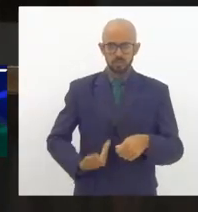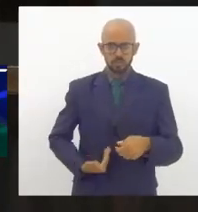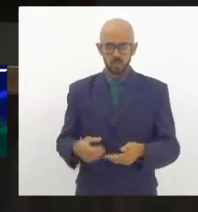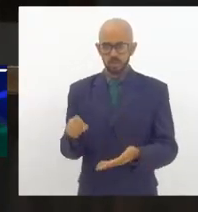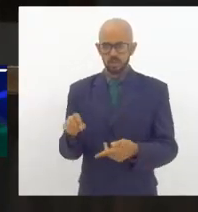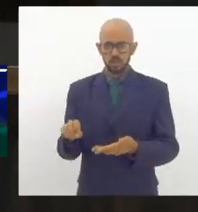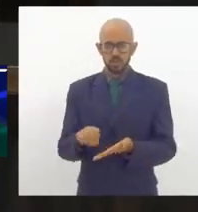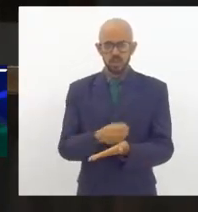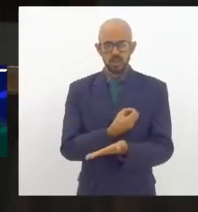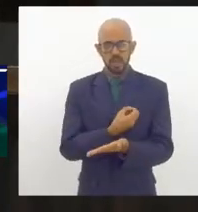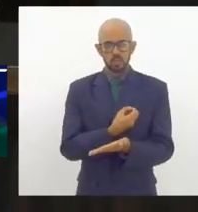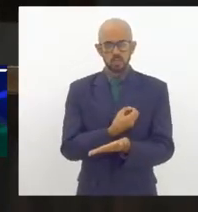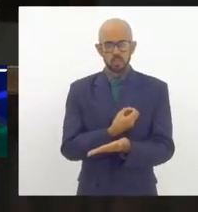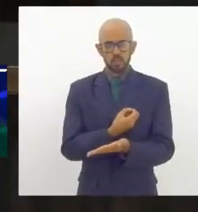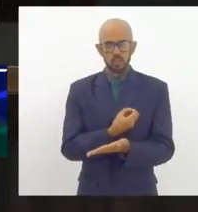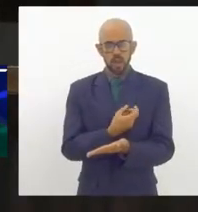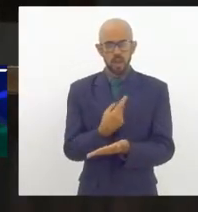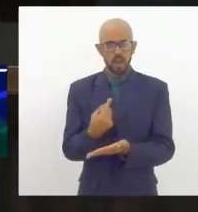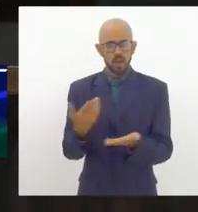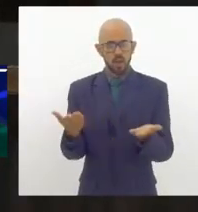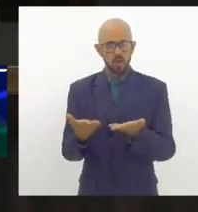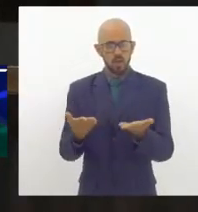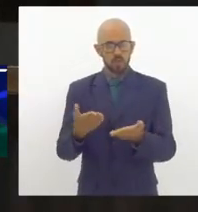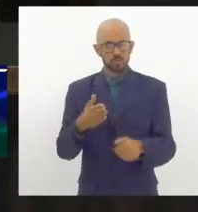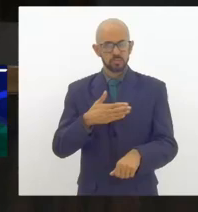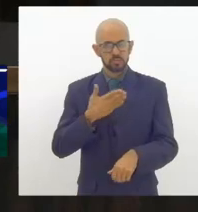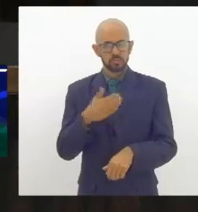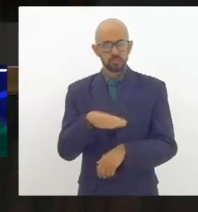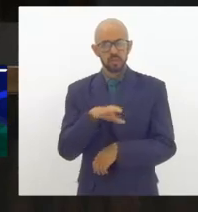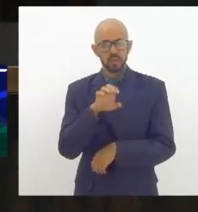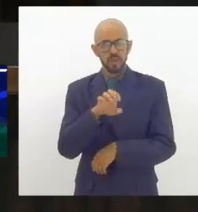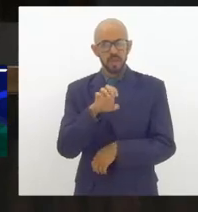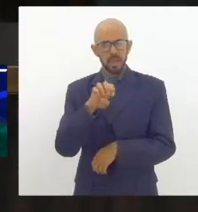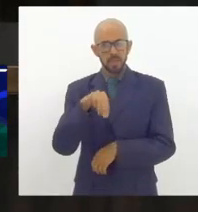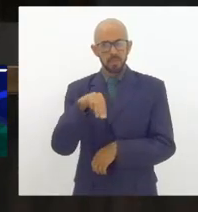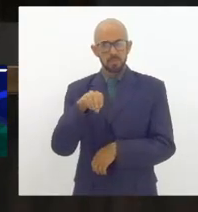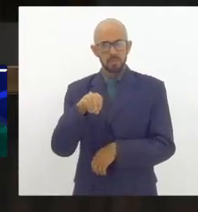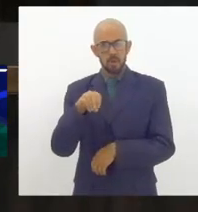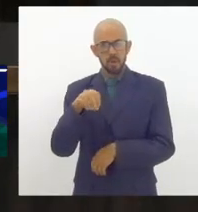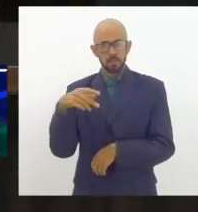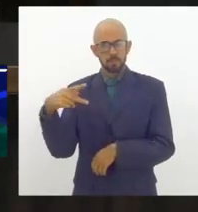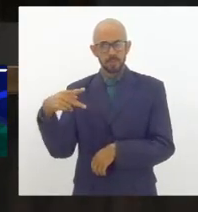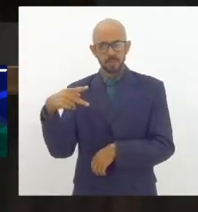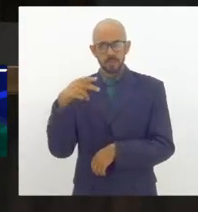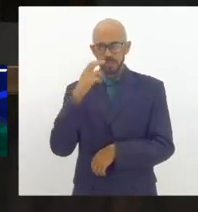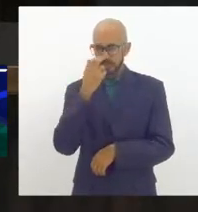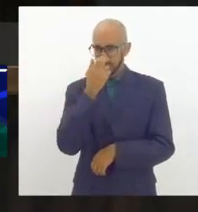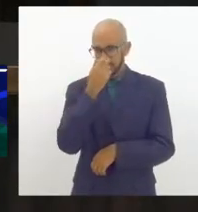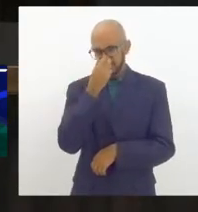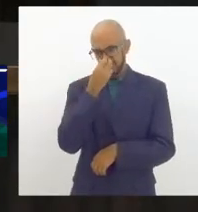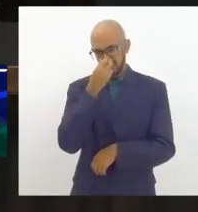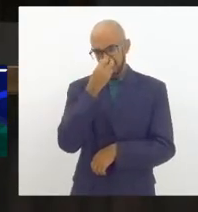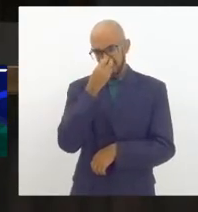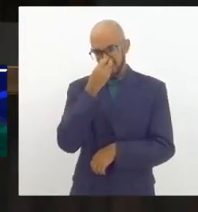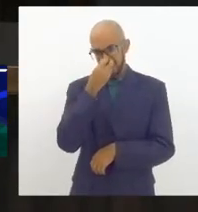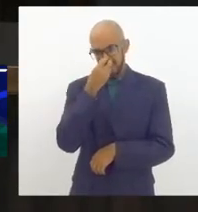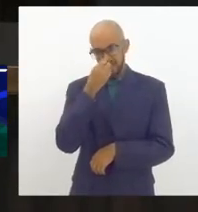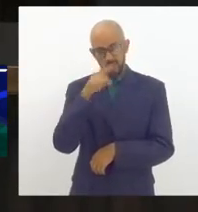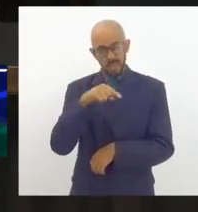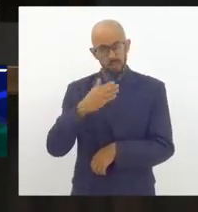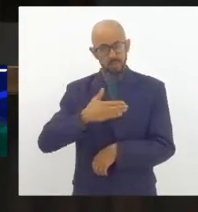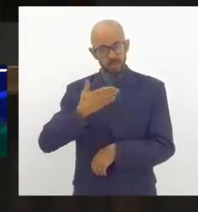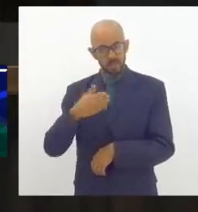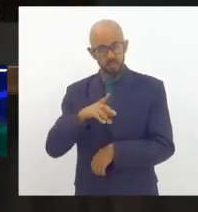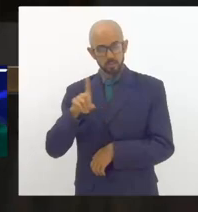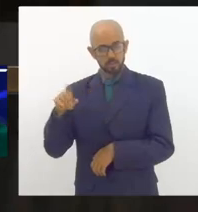outro agora mas nos surpreendemos com o hemope a emop e os candangos do dia